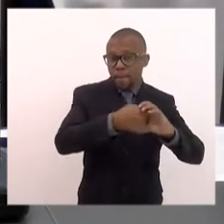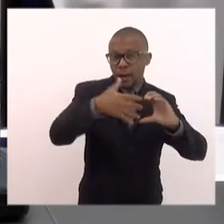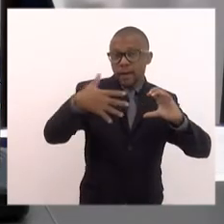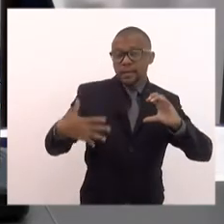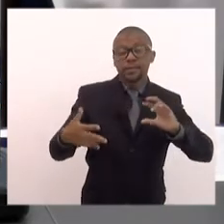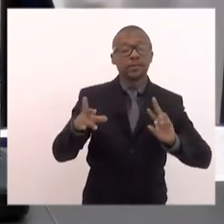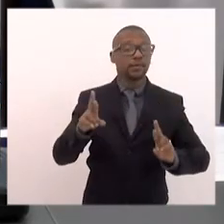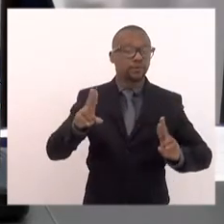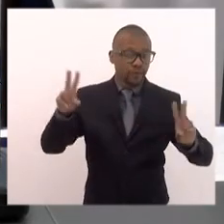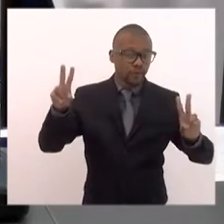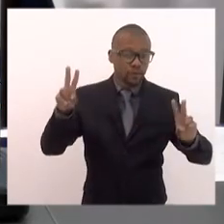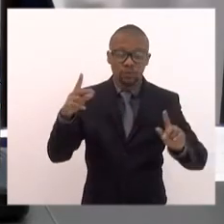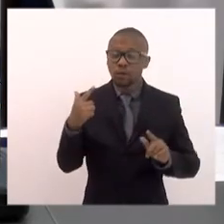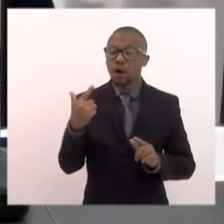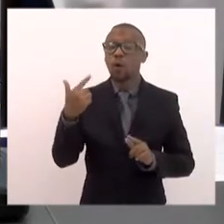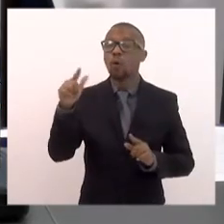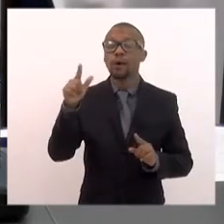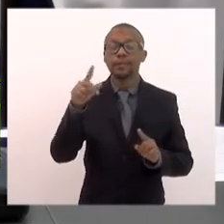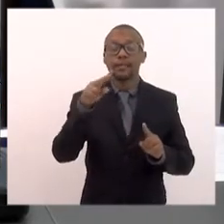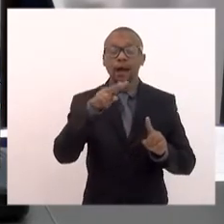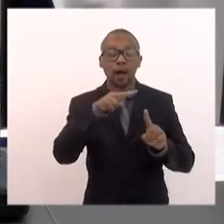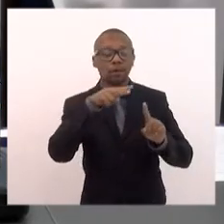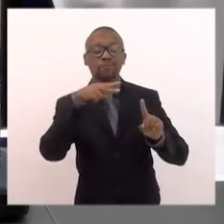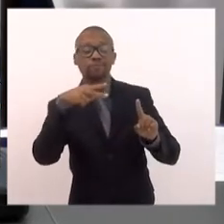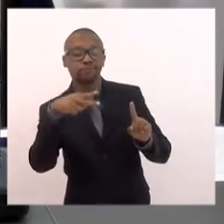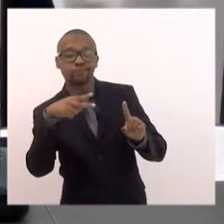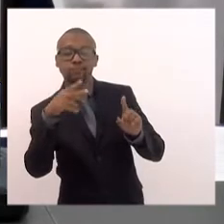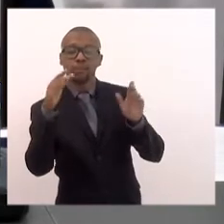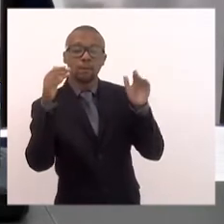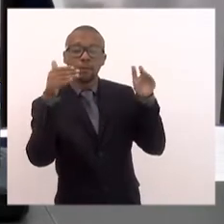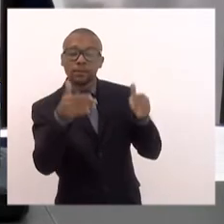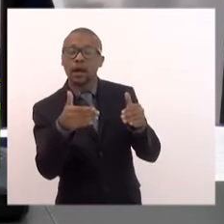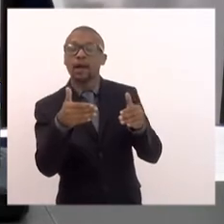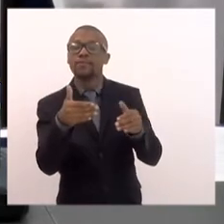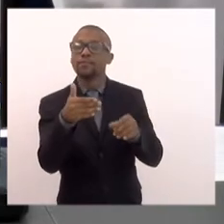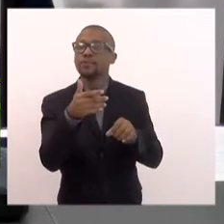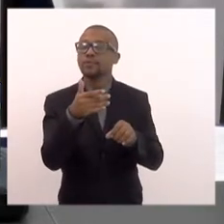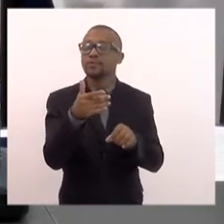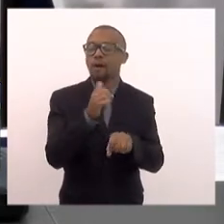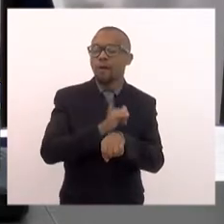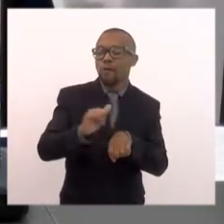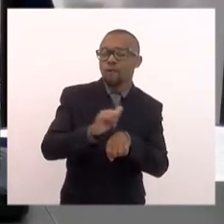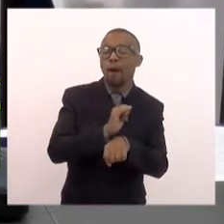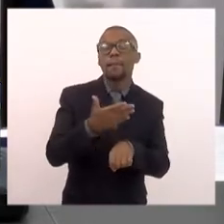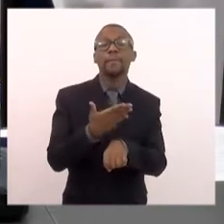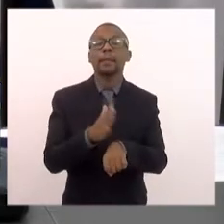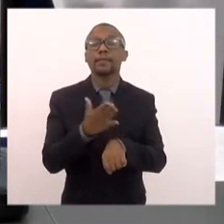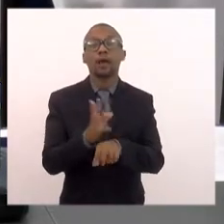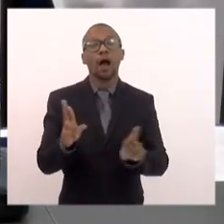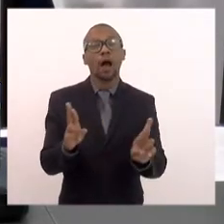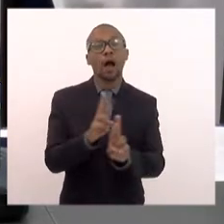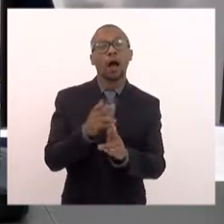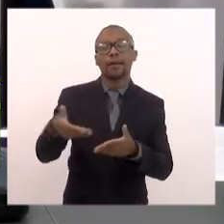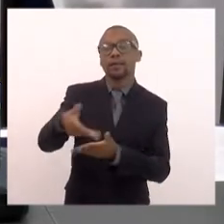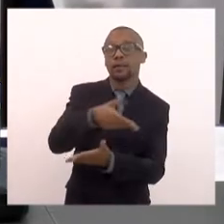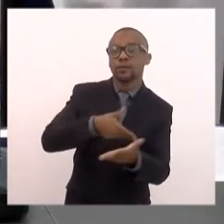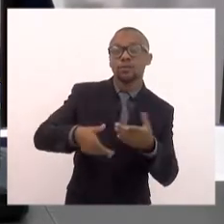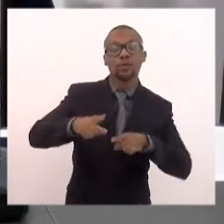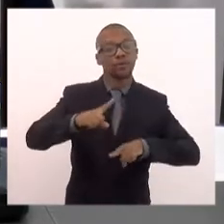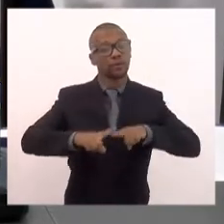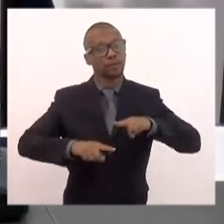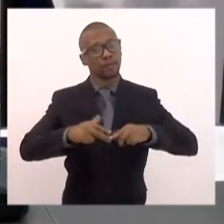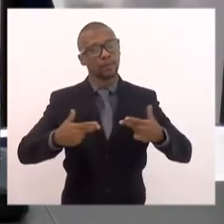concepção de economia, uma outra forma de praticar, eu diria, as relações materiais de produção. Enfim,